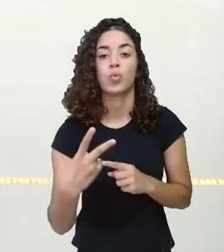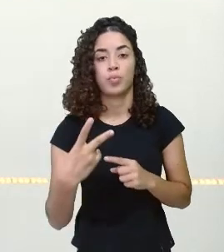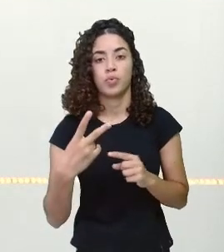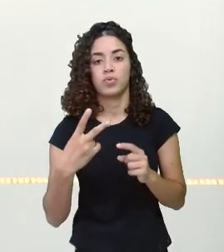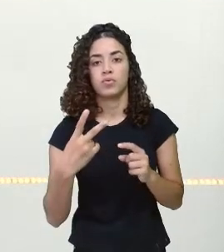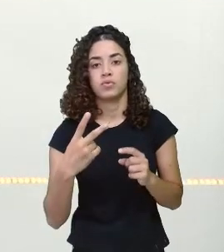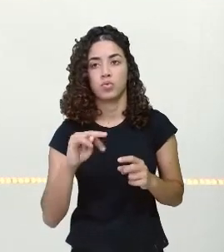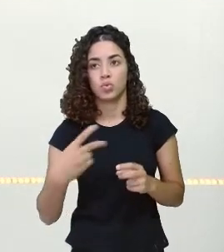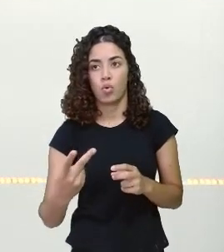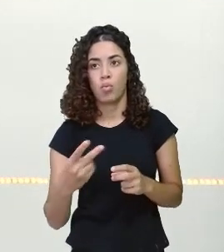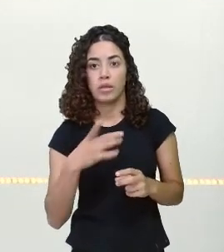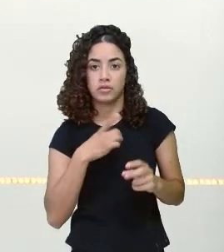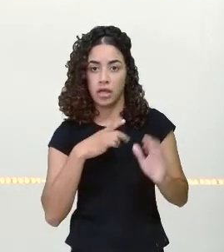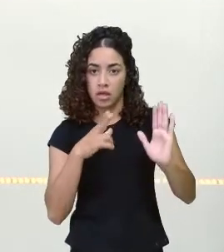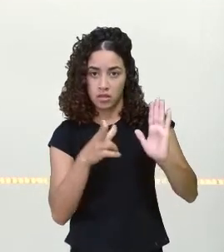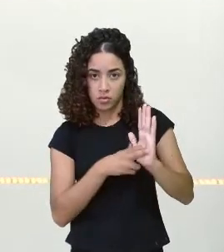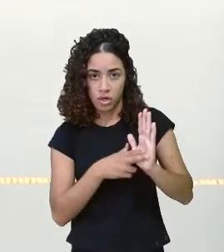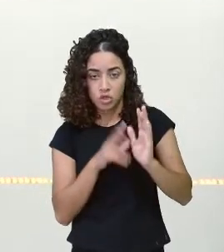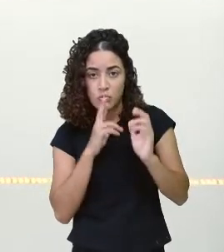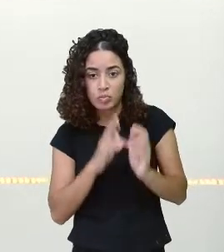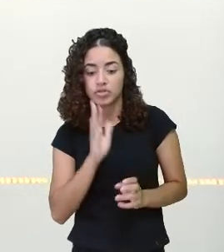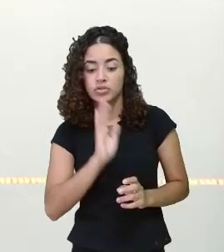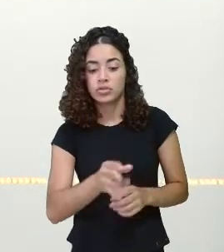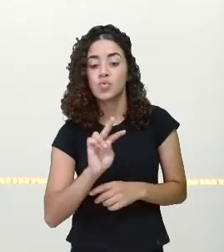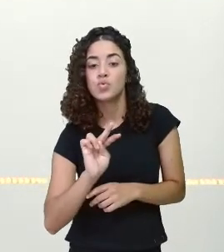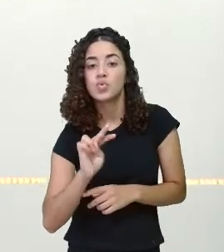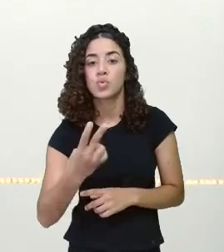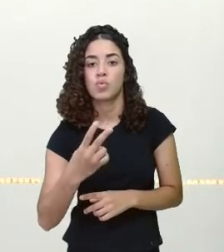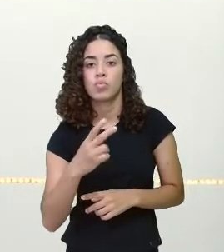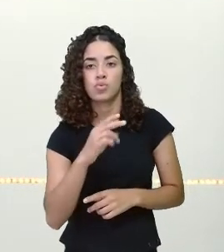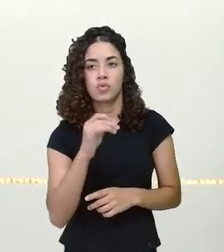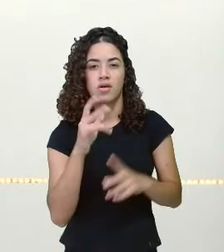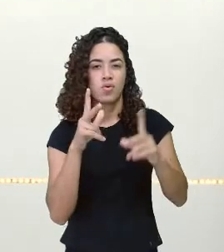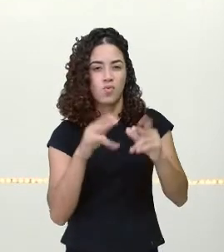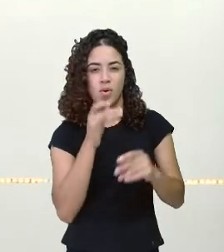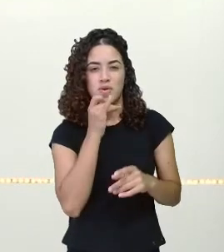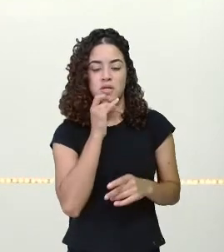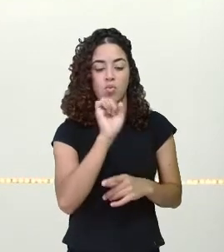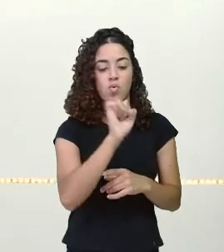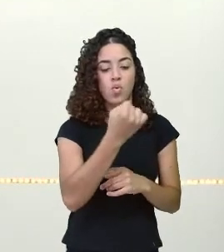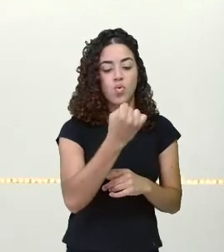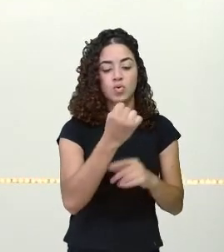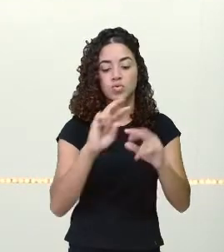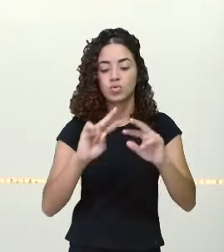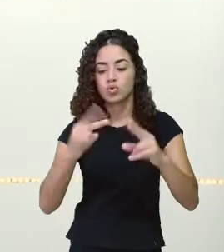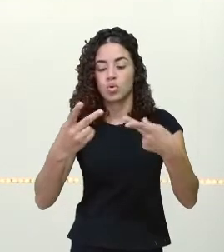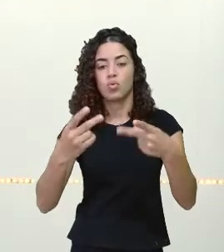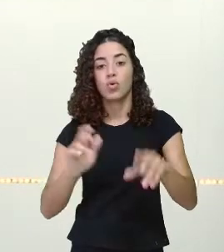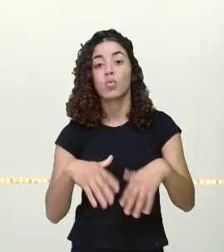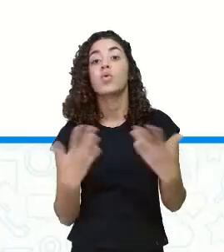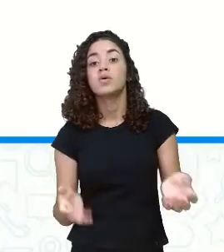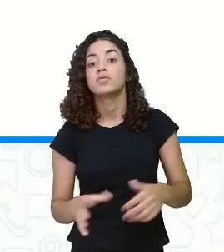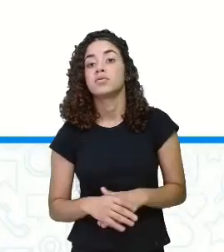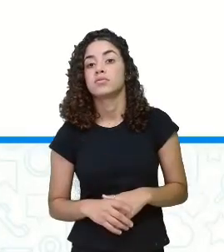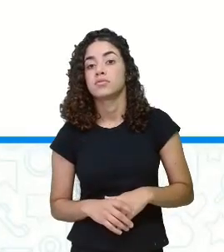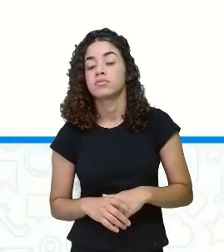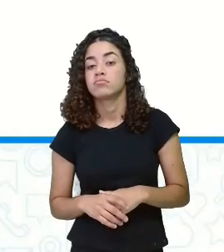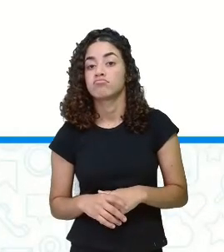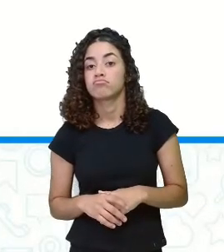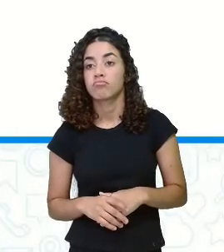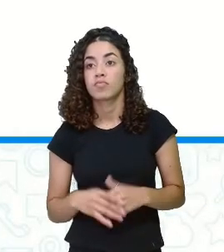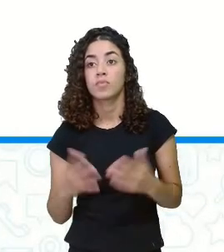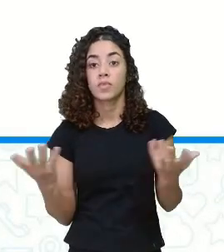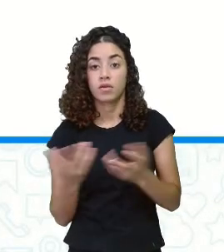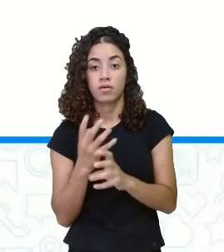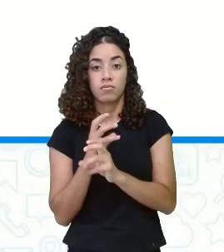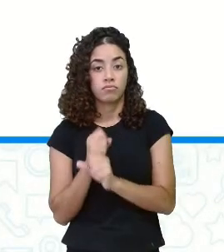diferença. Eu já tenho a diferença. Agora eu vou calcular o dobro. Ficou fácil, não ficou? Vou